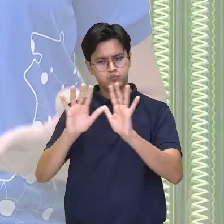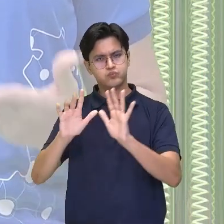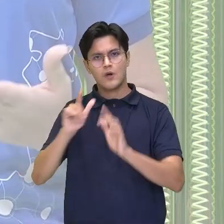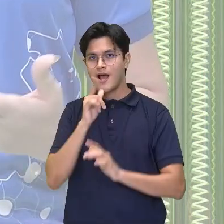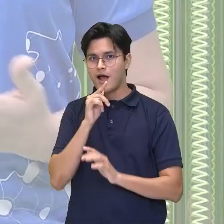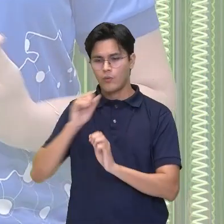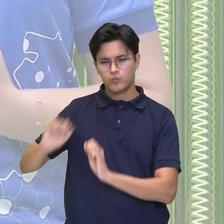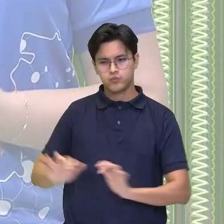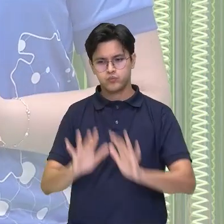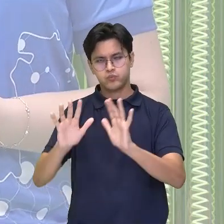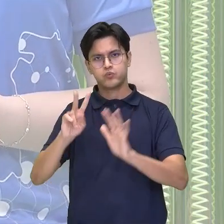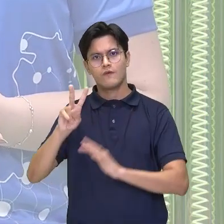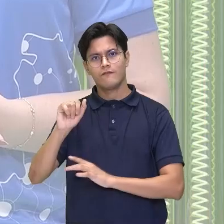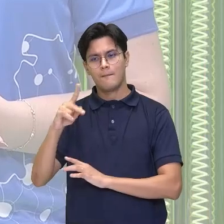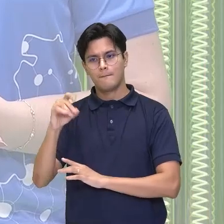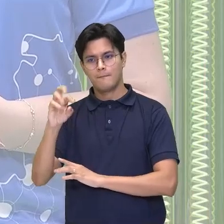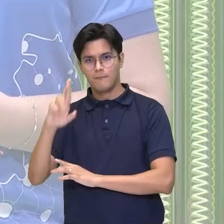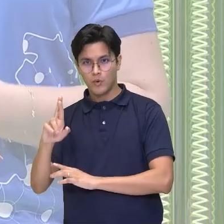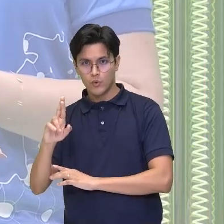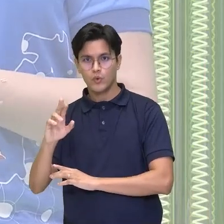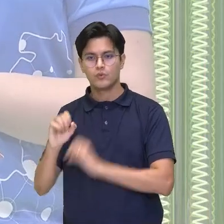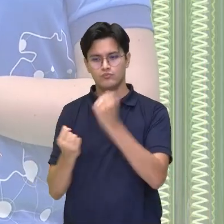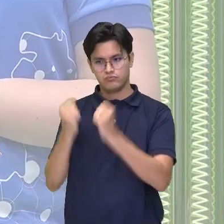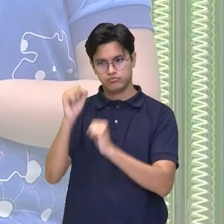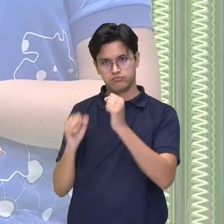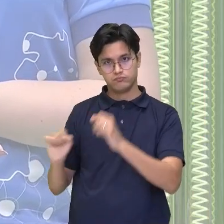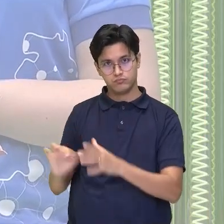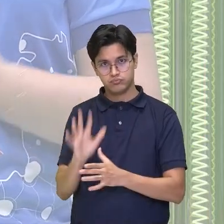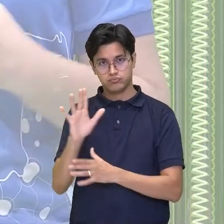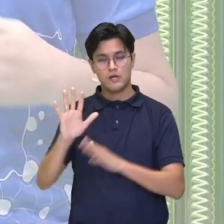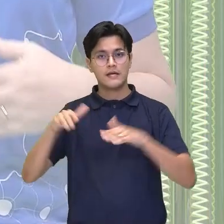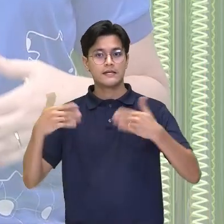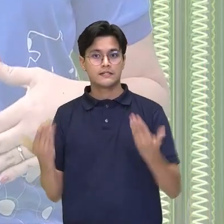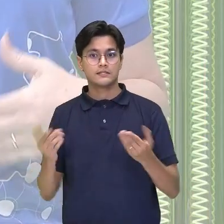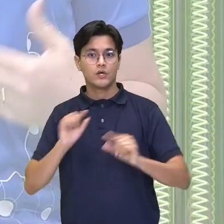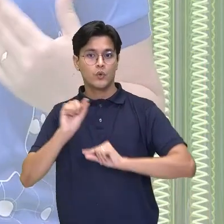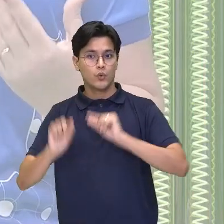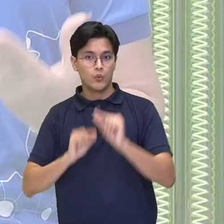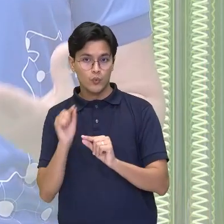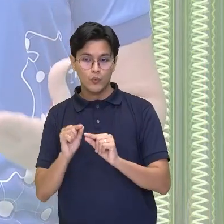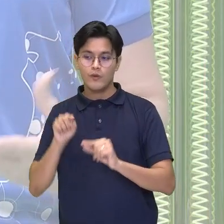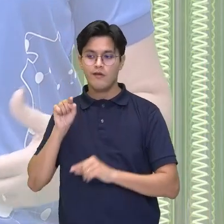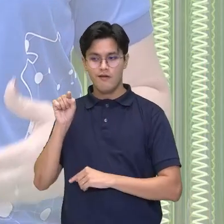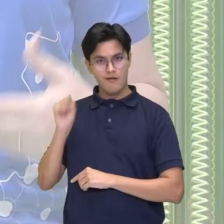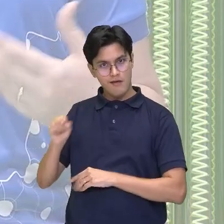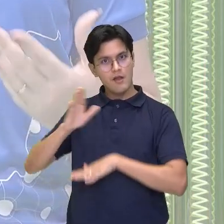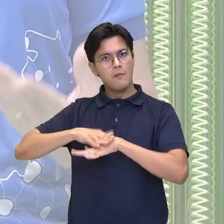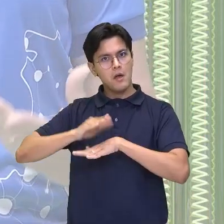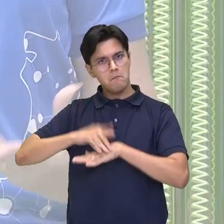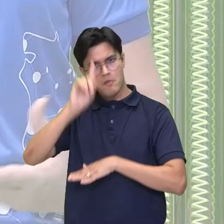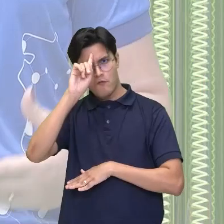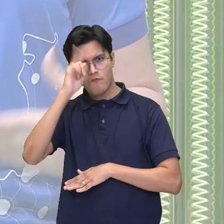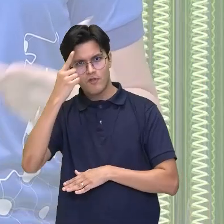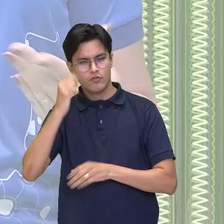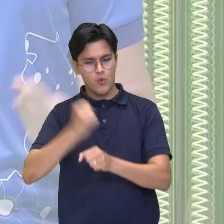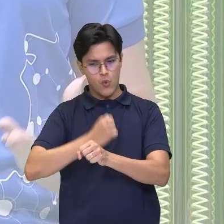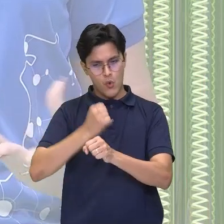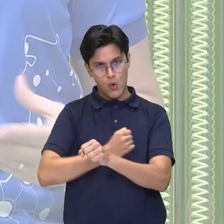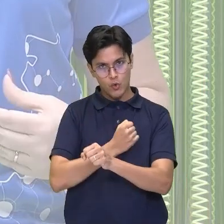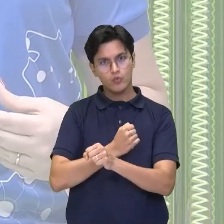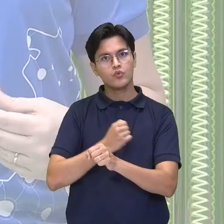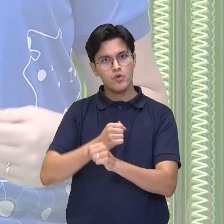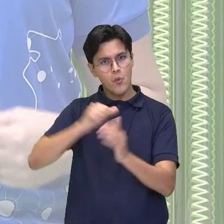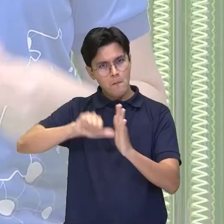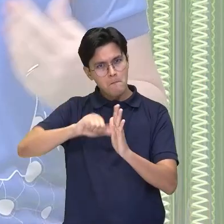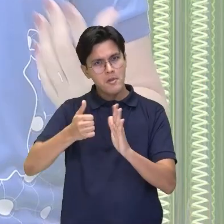água. E aí, quando ele tornou isso possível, né, esse motor, então a gente percebeu ali um avanço, né,